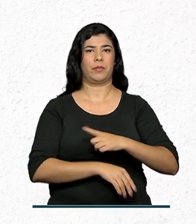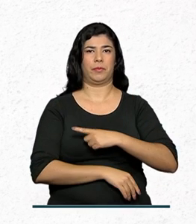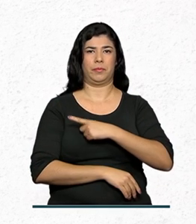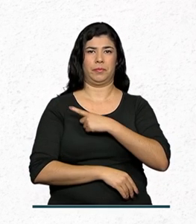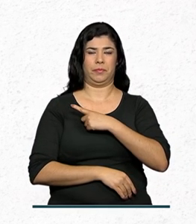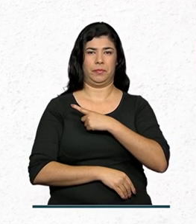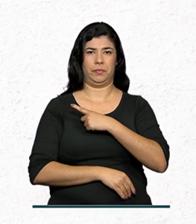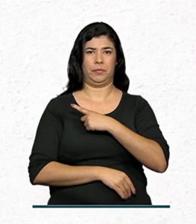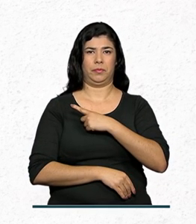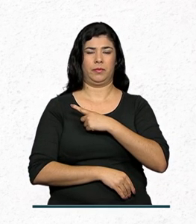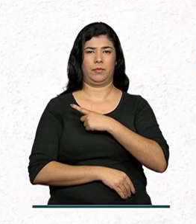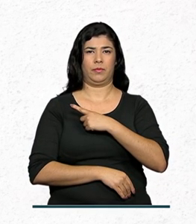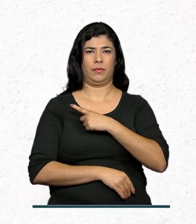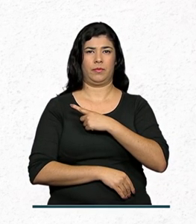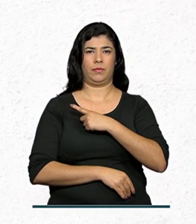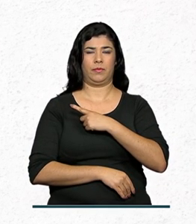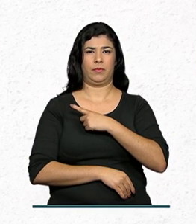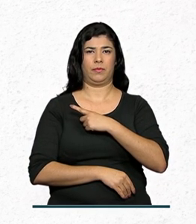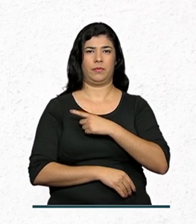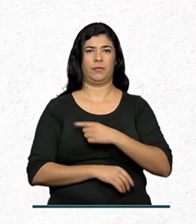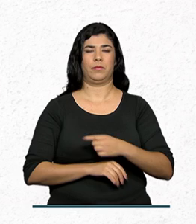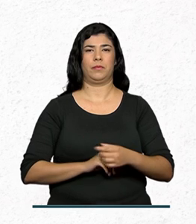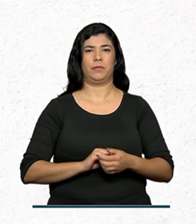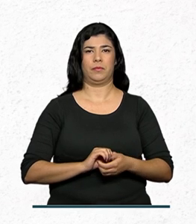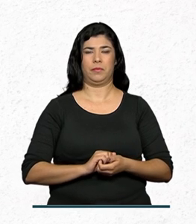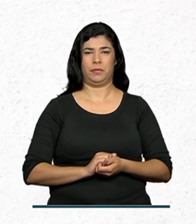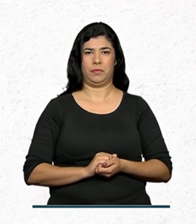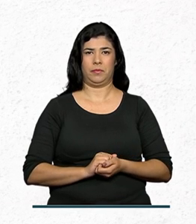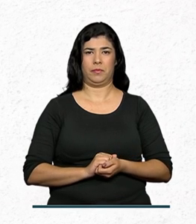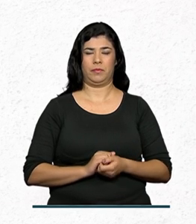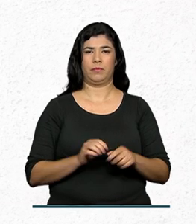floradobrasil 2020 @j